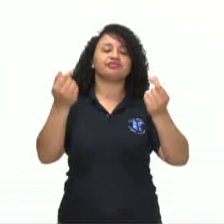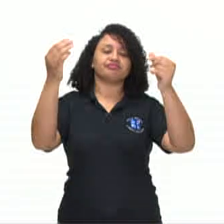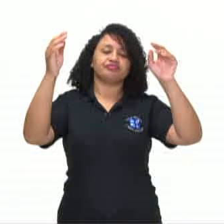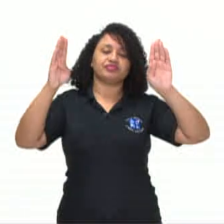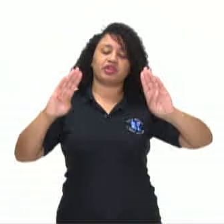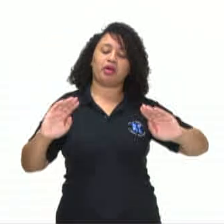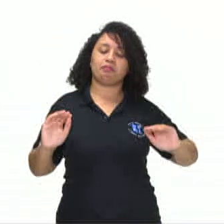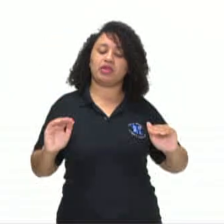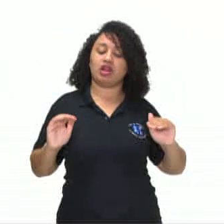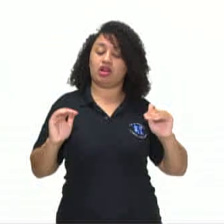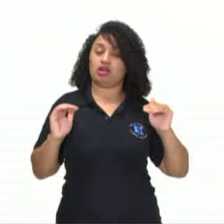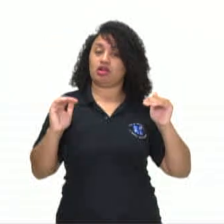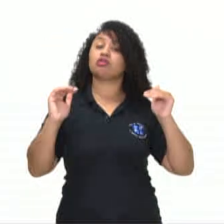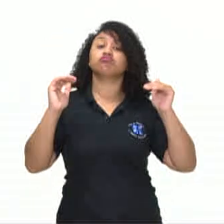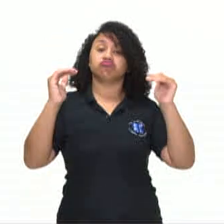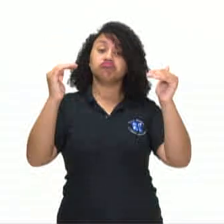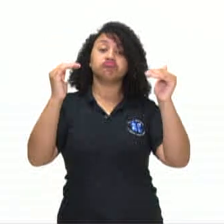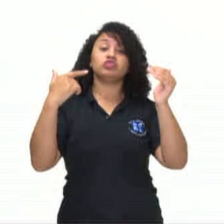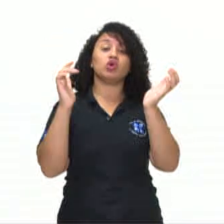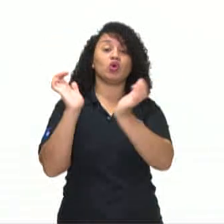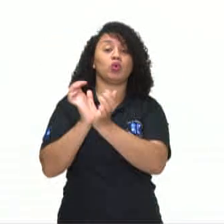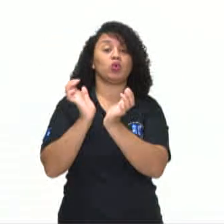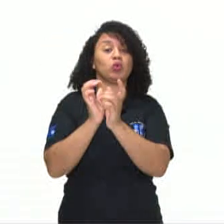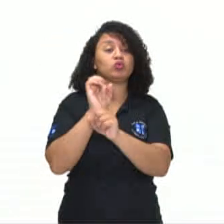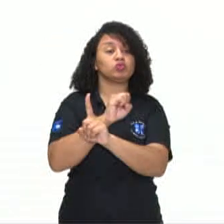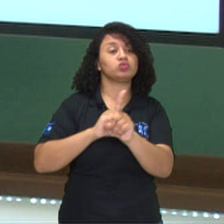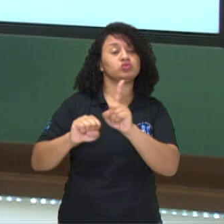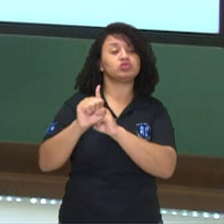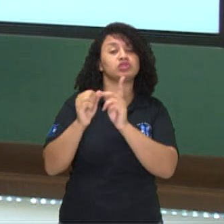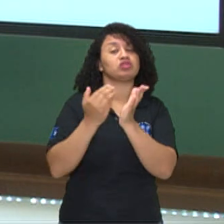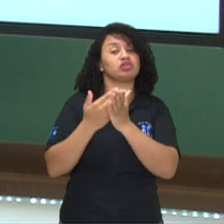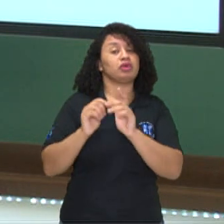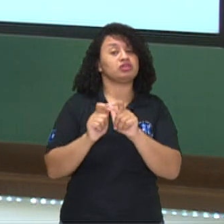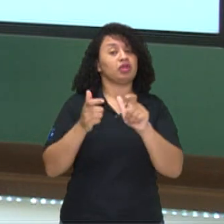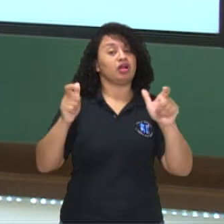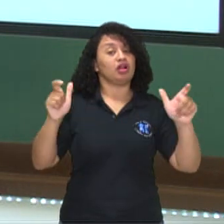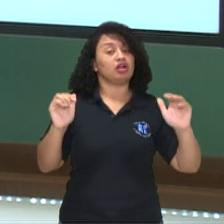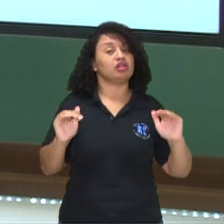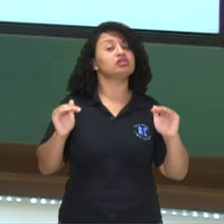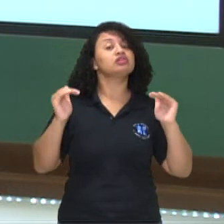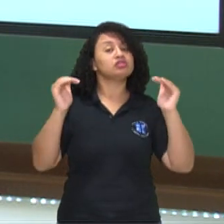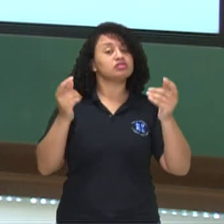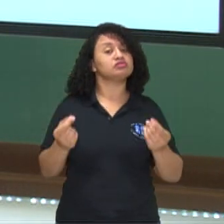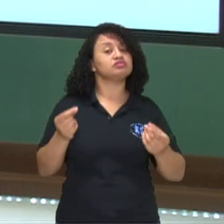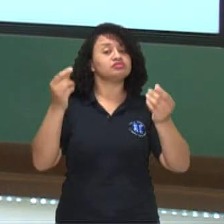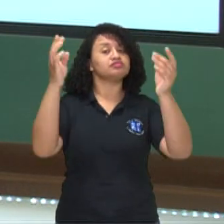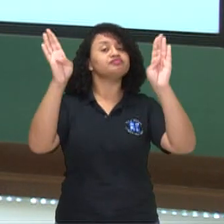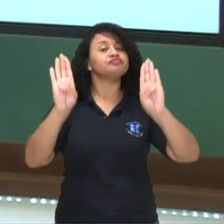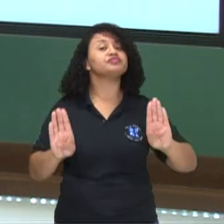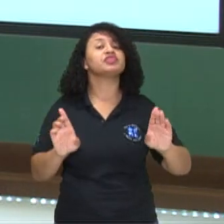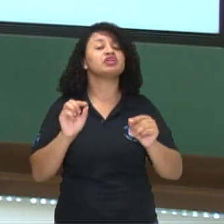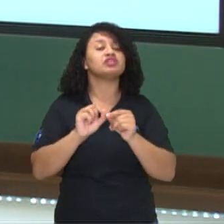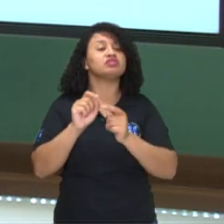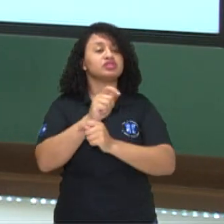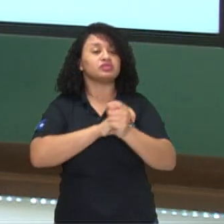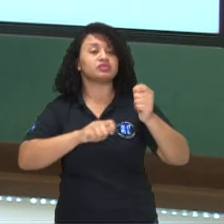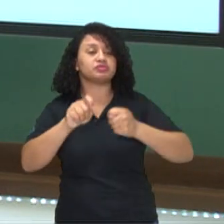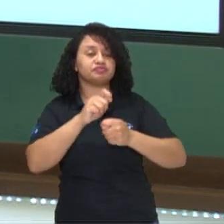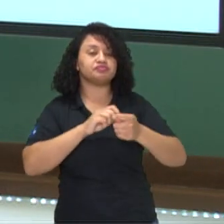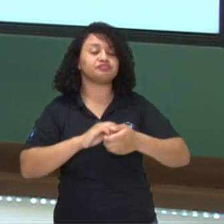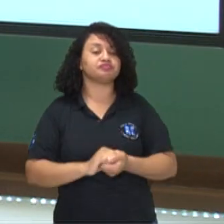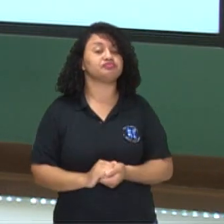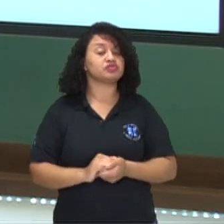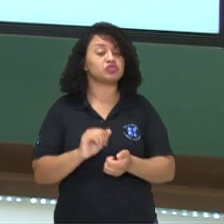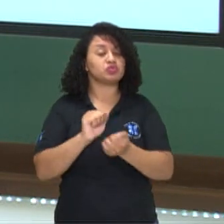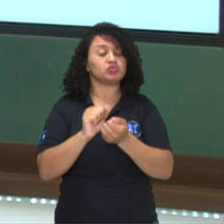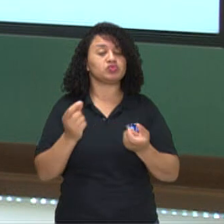Então a burguesia ela vai ser um grupo social que vai ascender, os burgueses, né, que faziam comércio. Então, junto